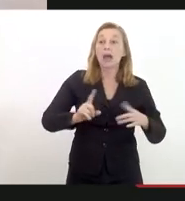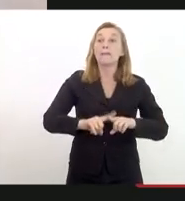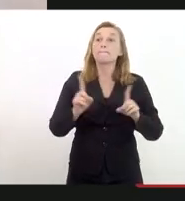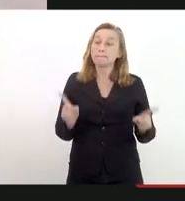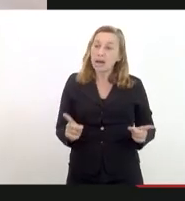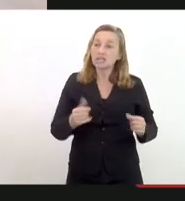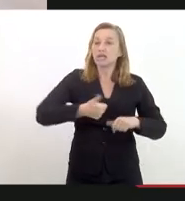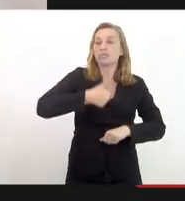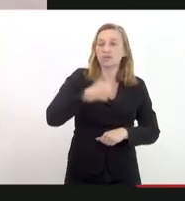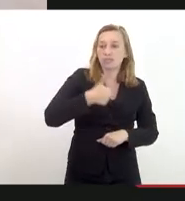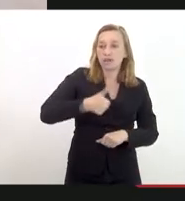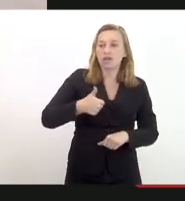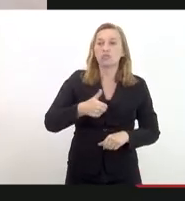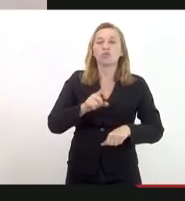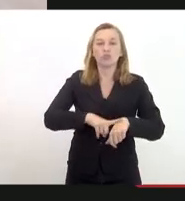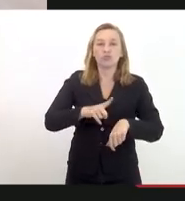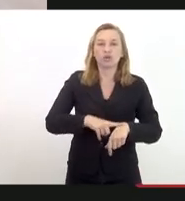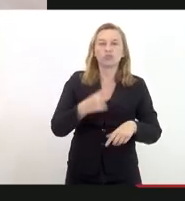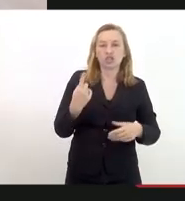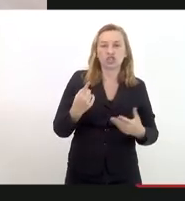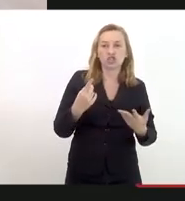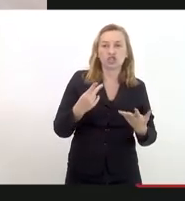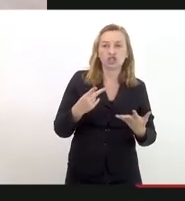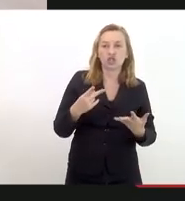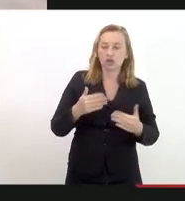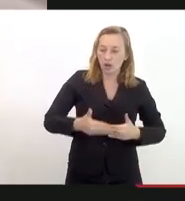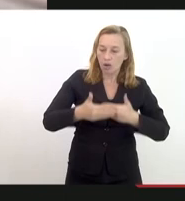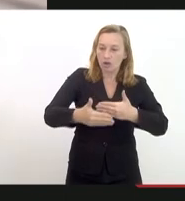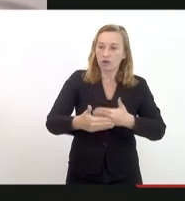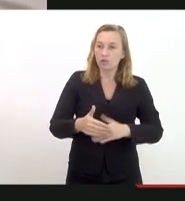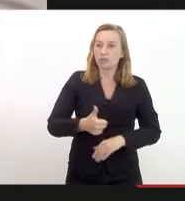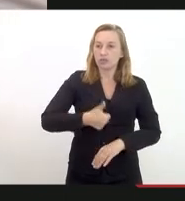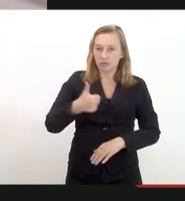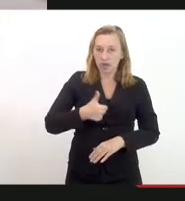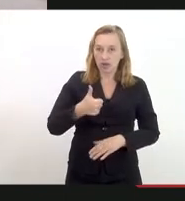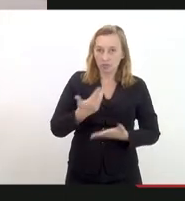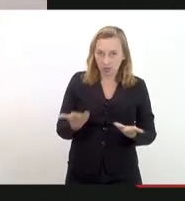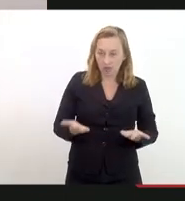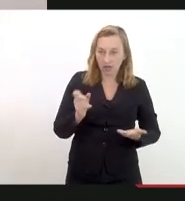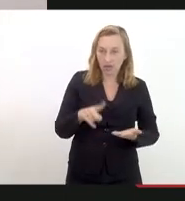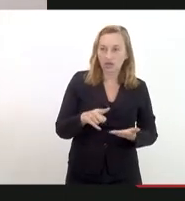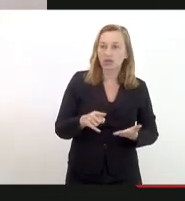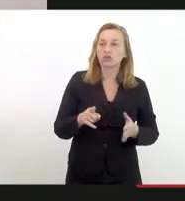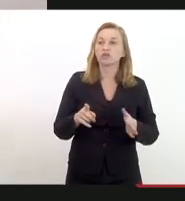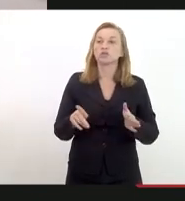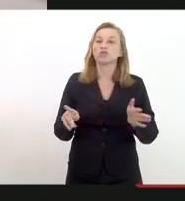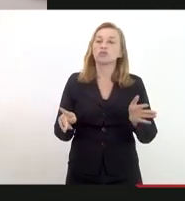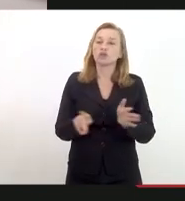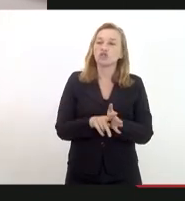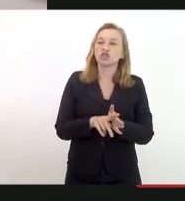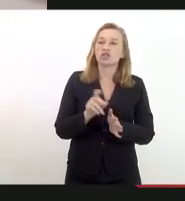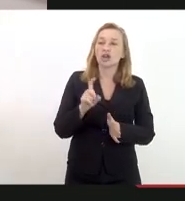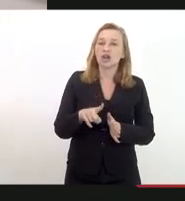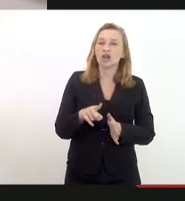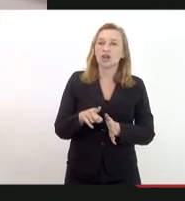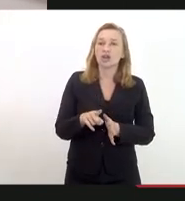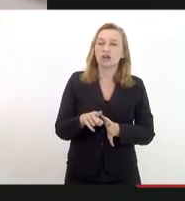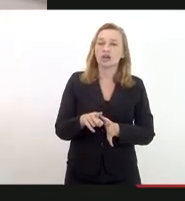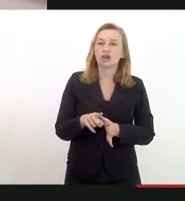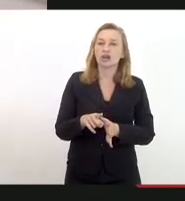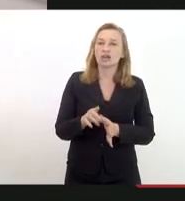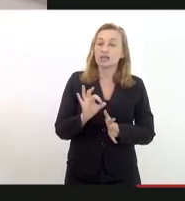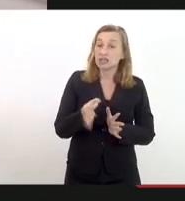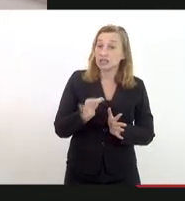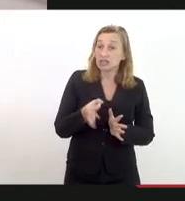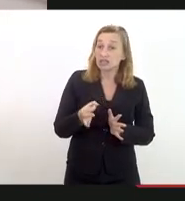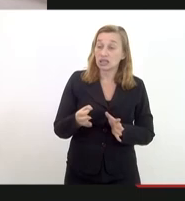primeira etapa, para a gente executar alguma coisa, para dar o primeiro passo, né, para dar o primeiro start para o projeto, era garantir a parte